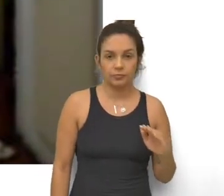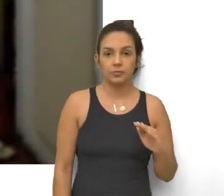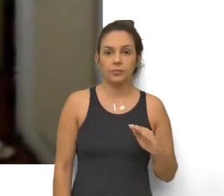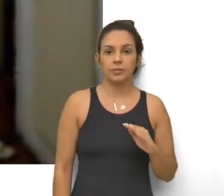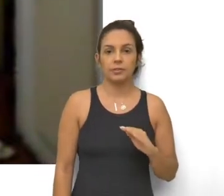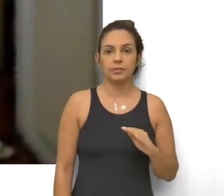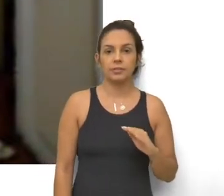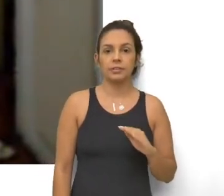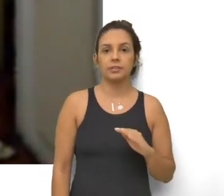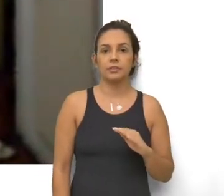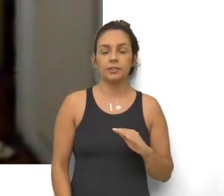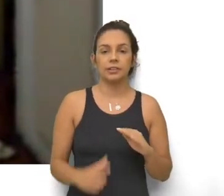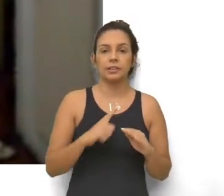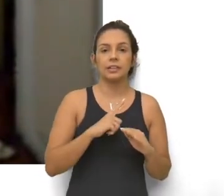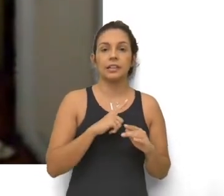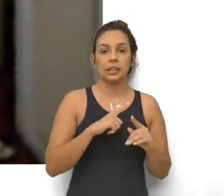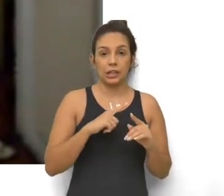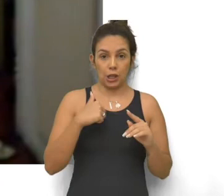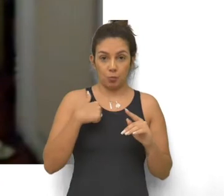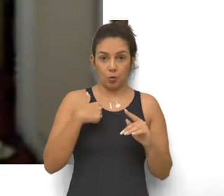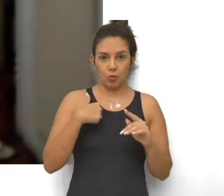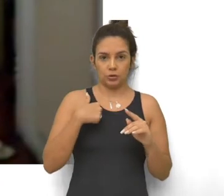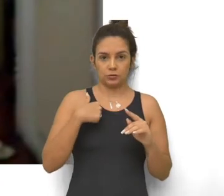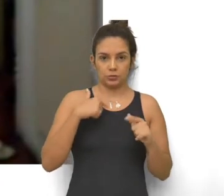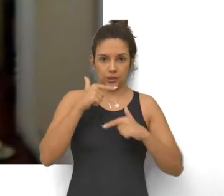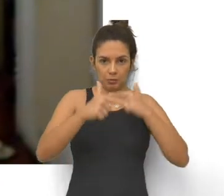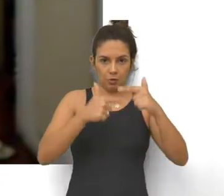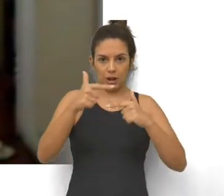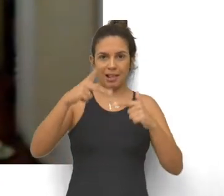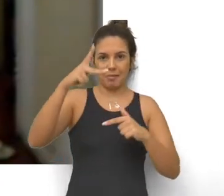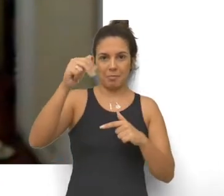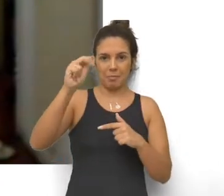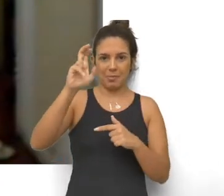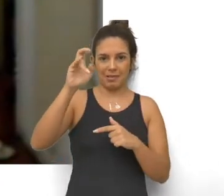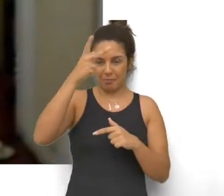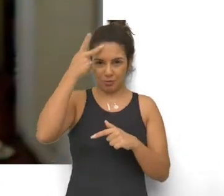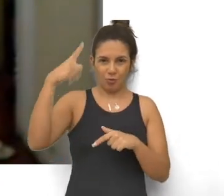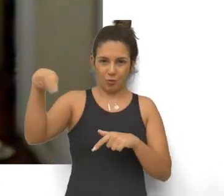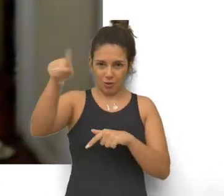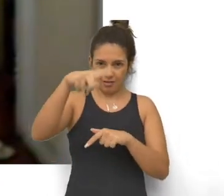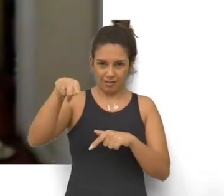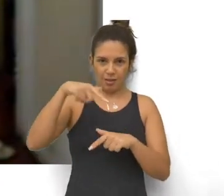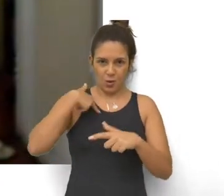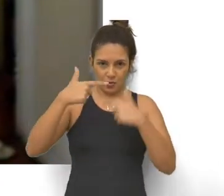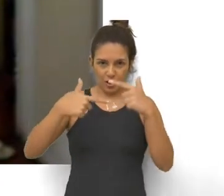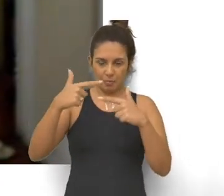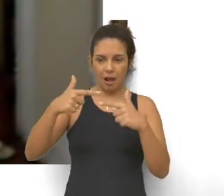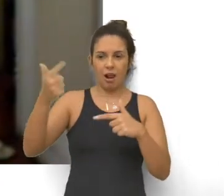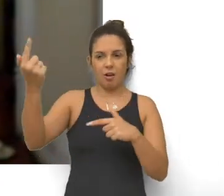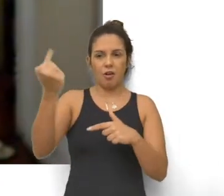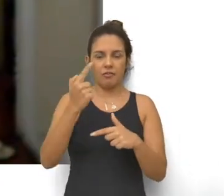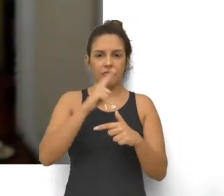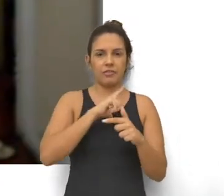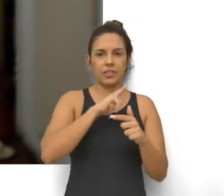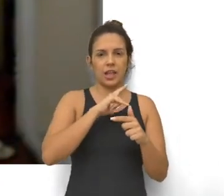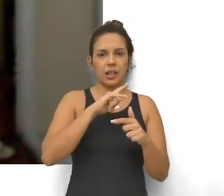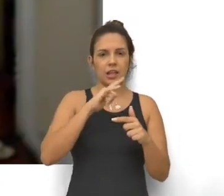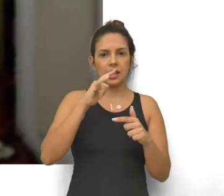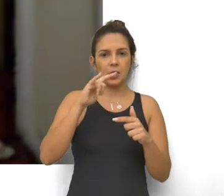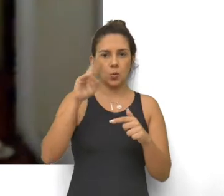E atendo os pacientes por telefone, então também não é assim um isolamento e uma solidão todo dia. E a gente